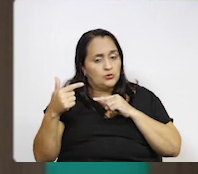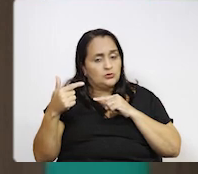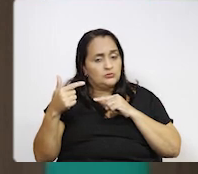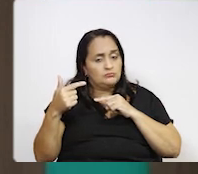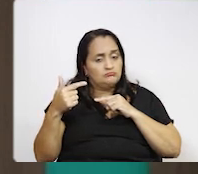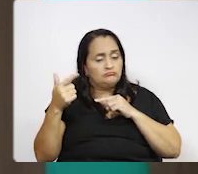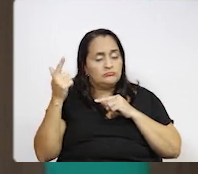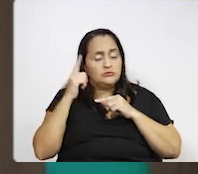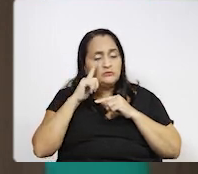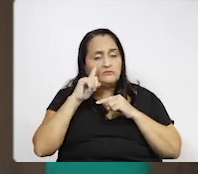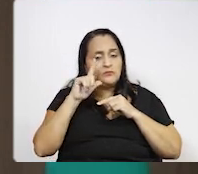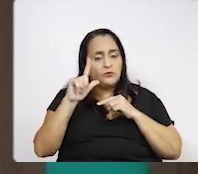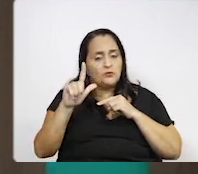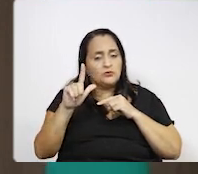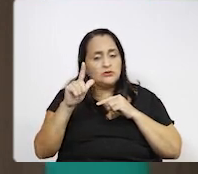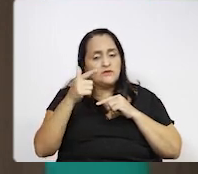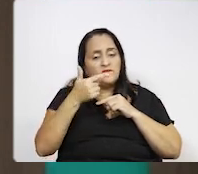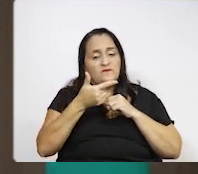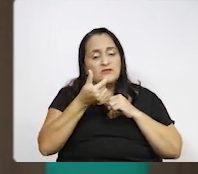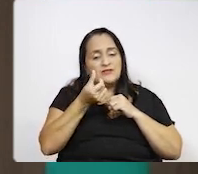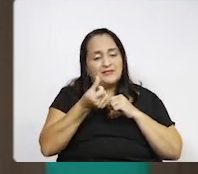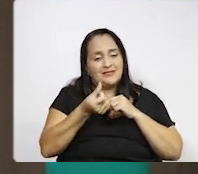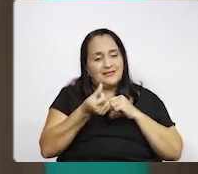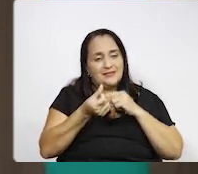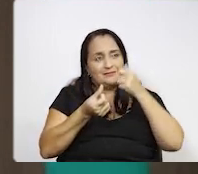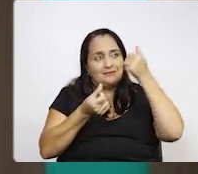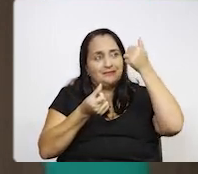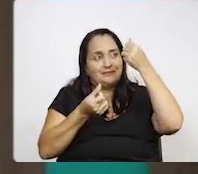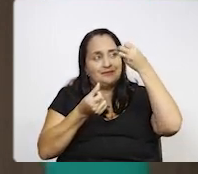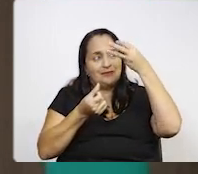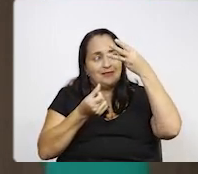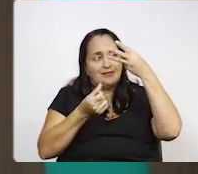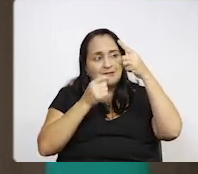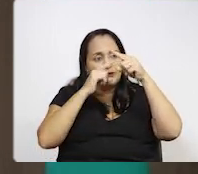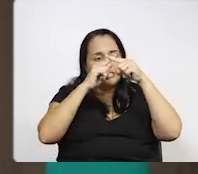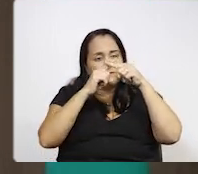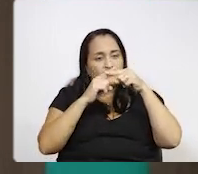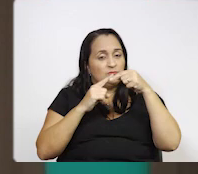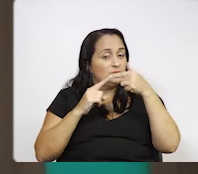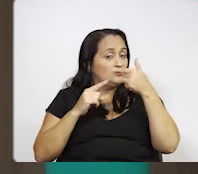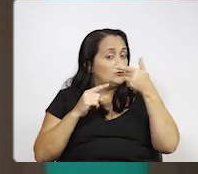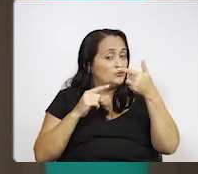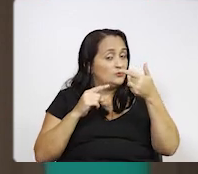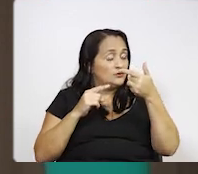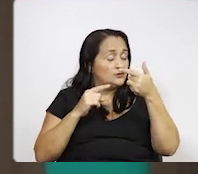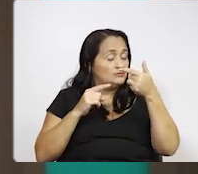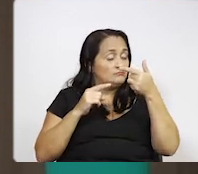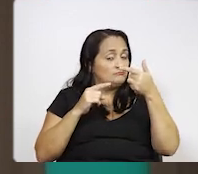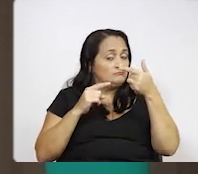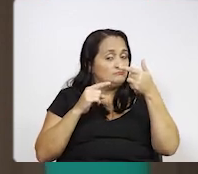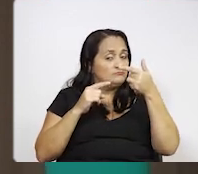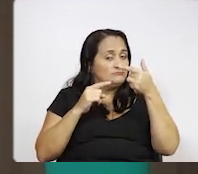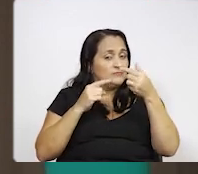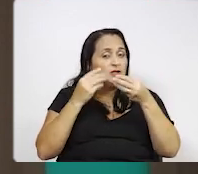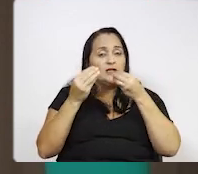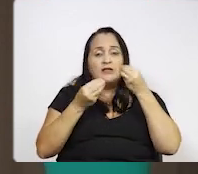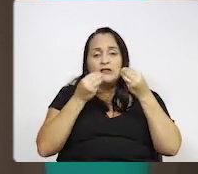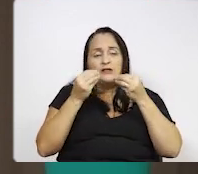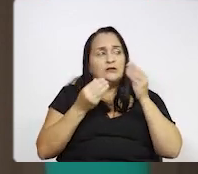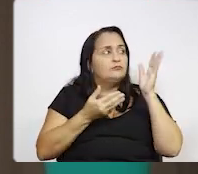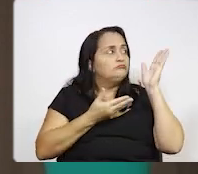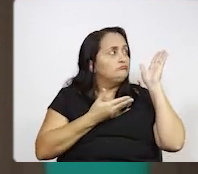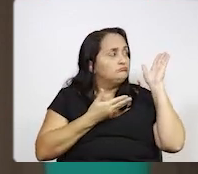vou obter justamente o 26. Então, você já sabe que essa relação aqui entre eles é de